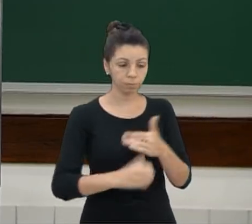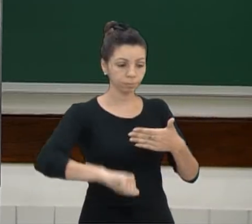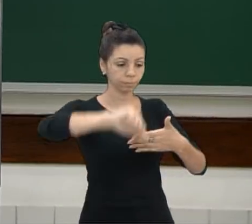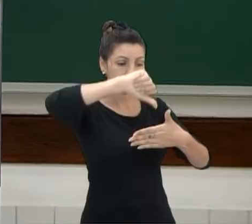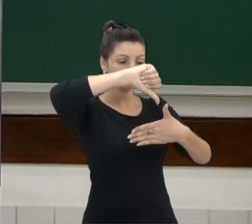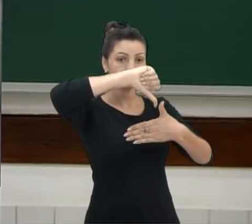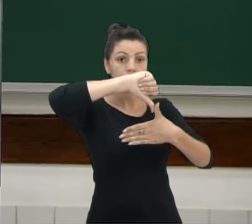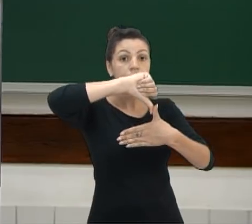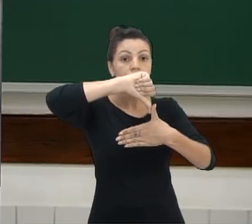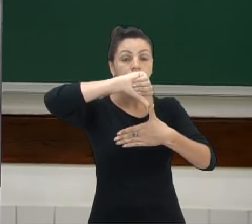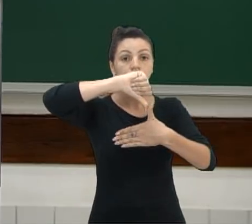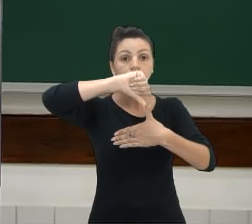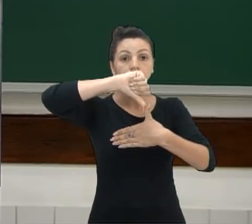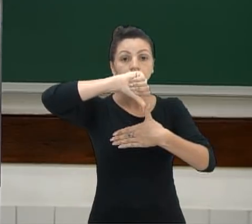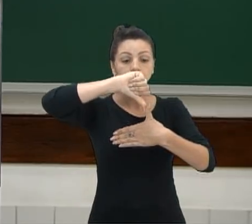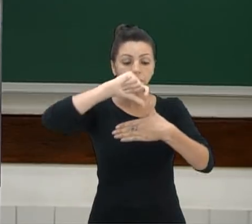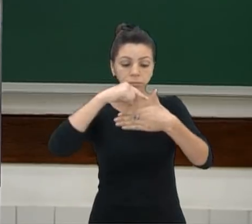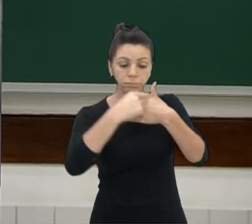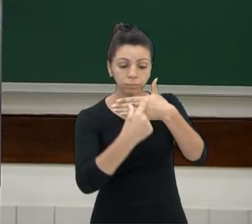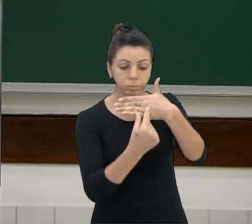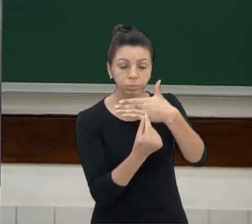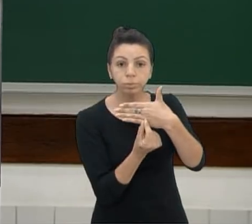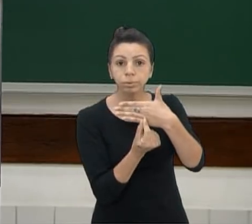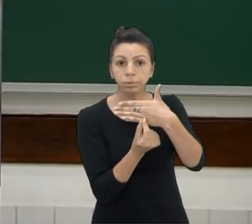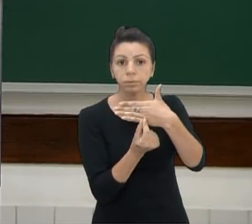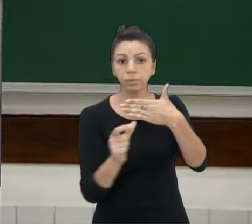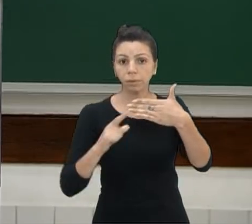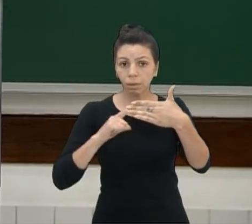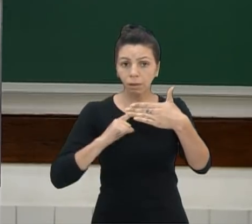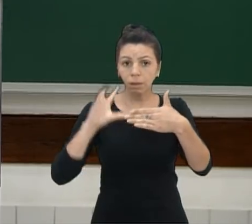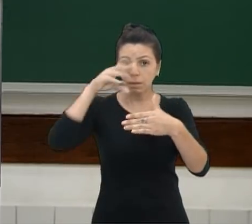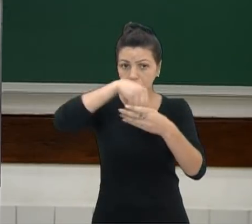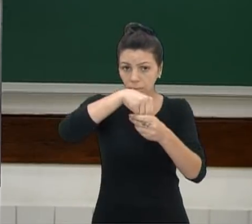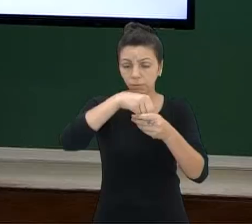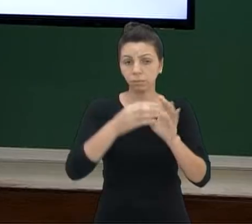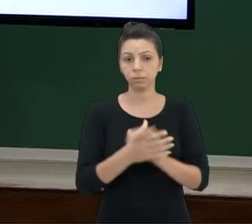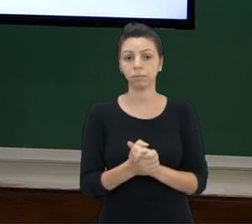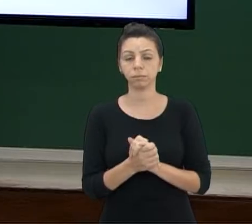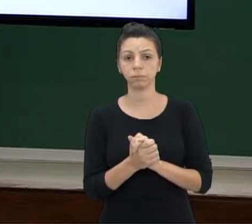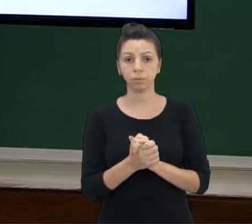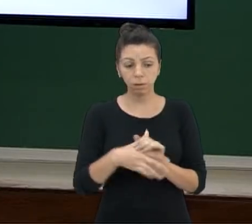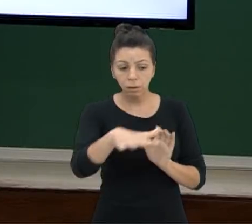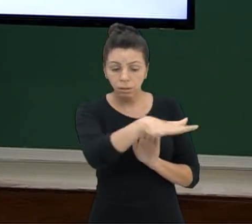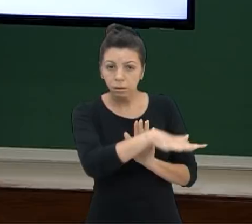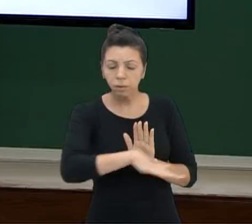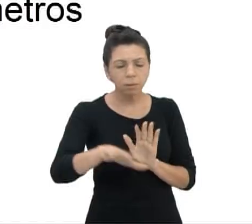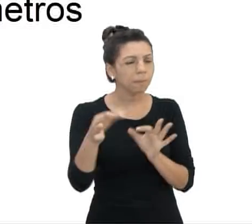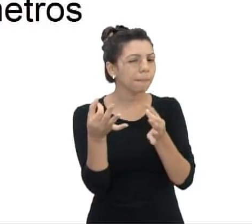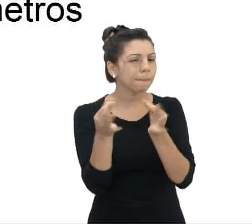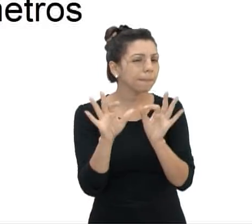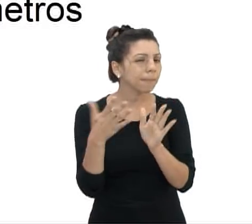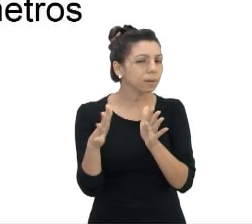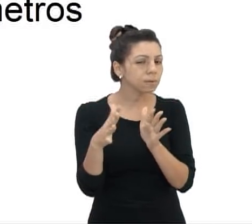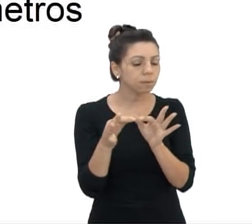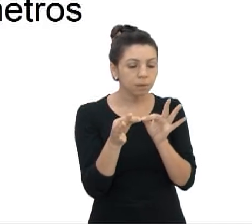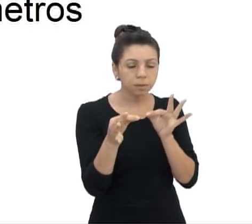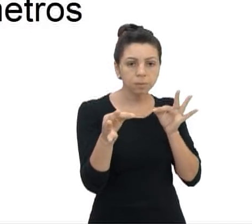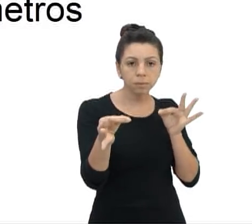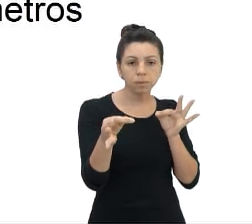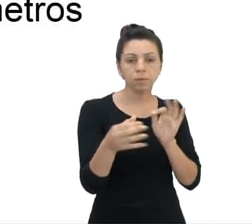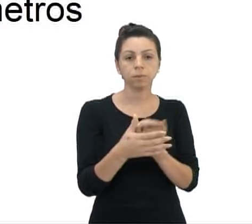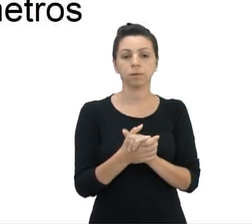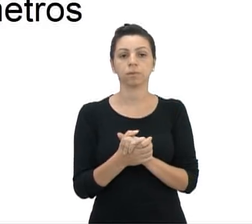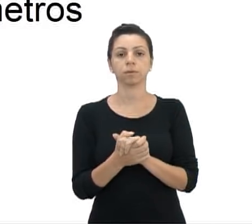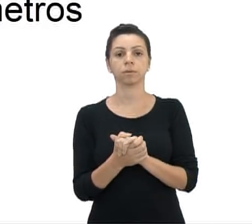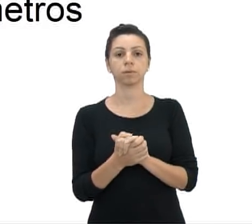os países da América Andina. E o território da América Andina é de aproximadamente 5,3 milhões